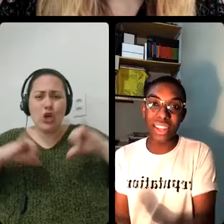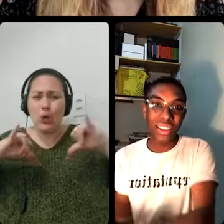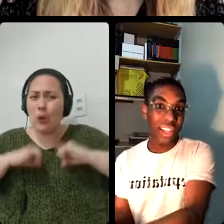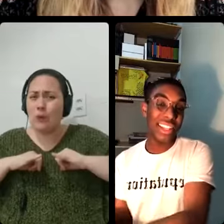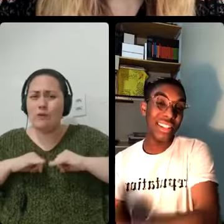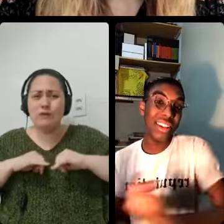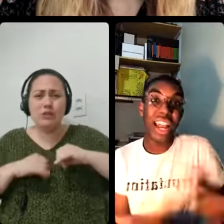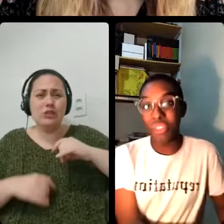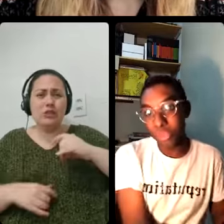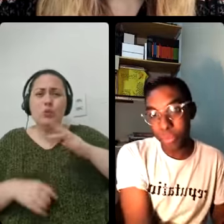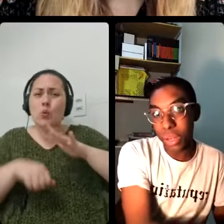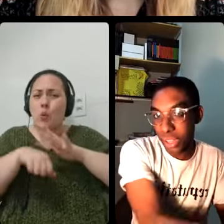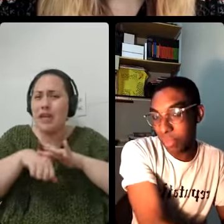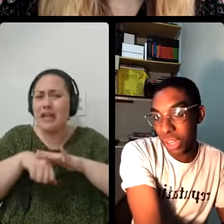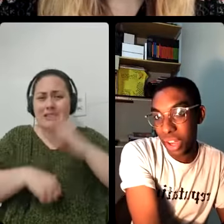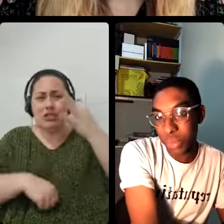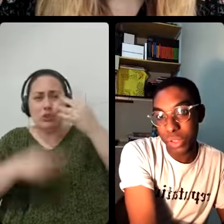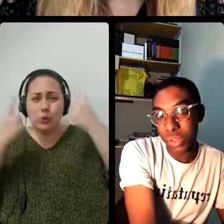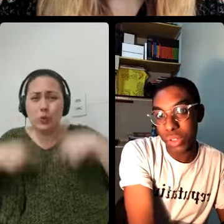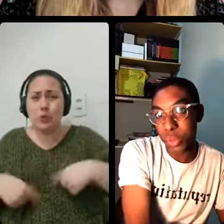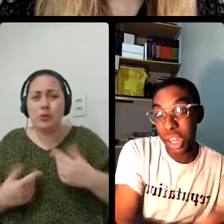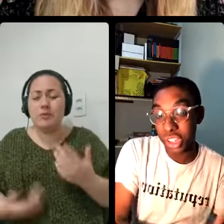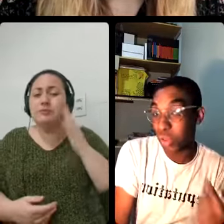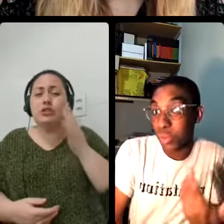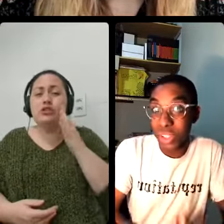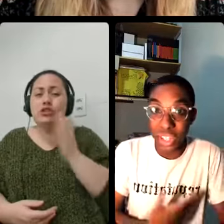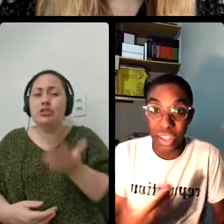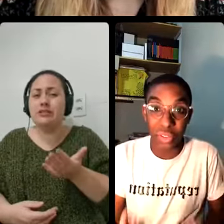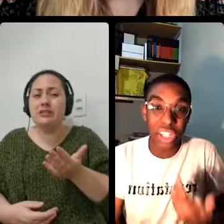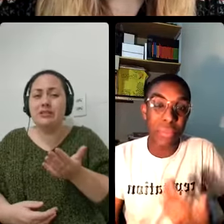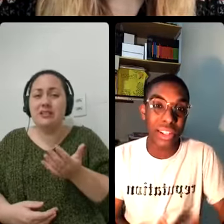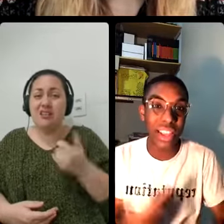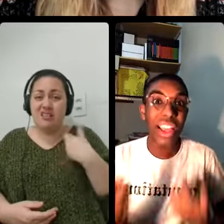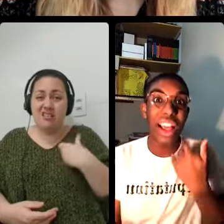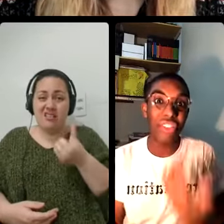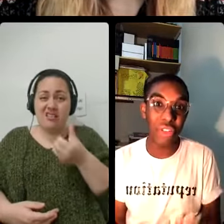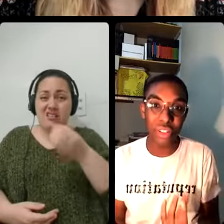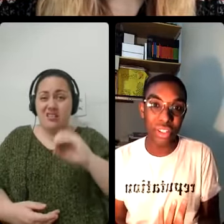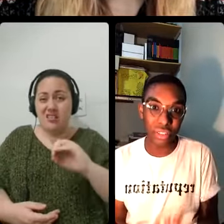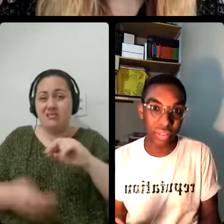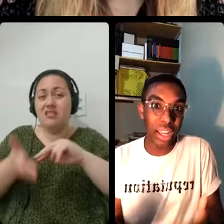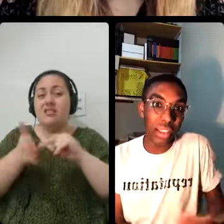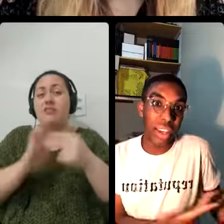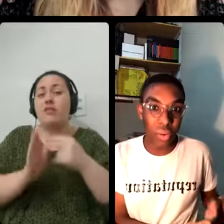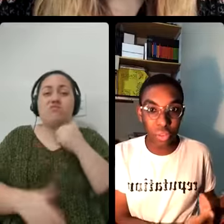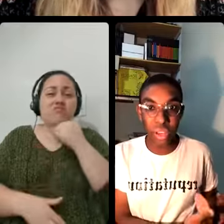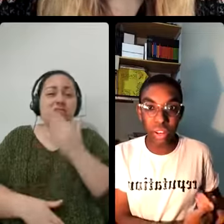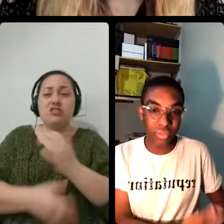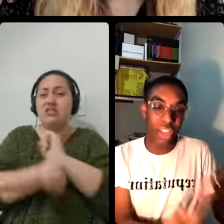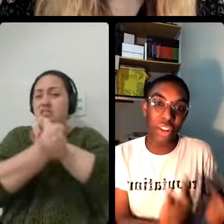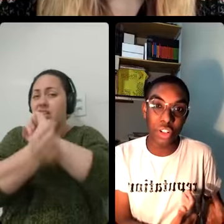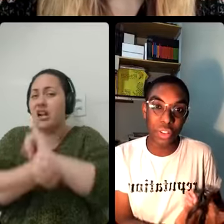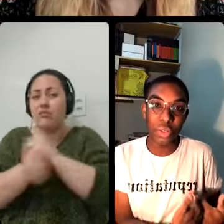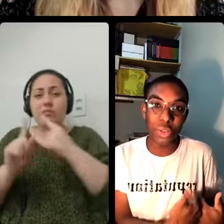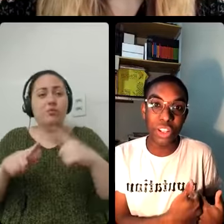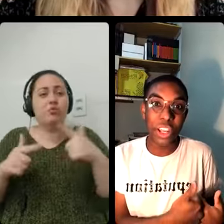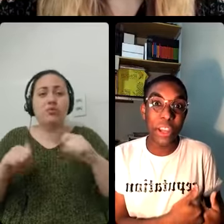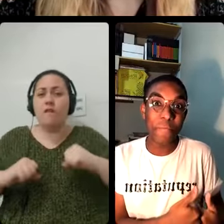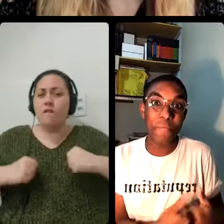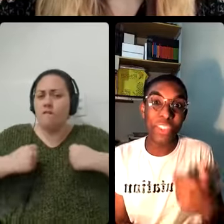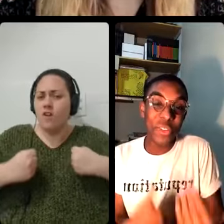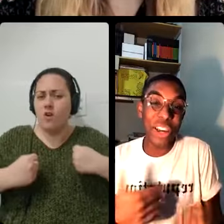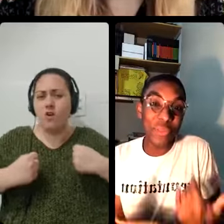para ser escravo para aquelas pessoas, porque ele já não conseguia, não tinha mais a força que ele teria quando estava na